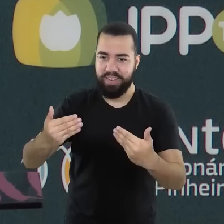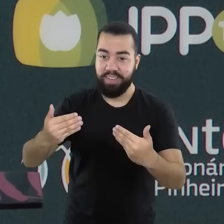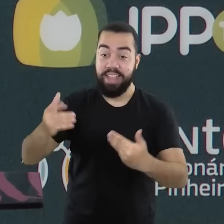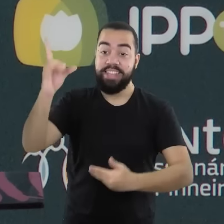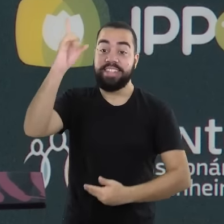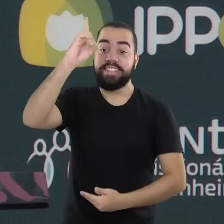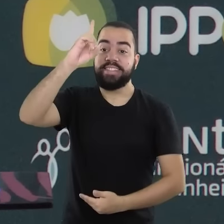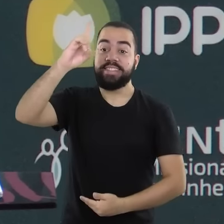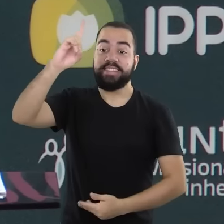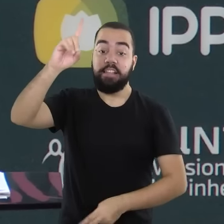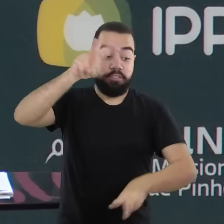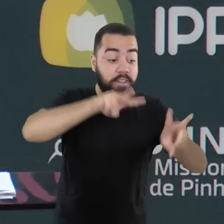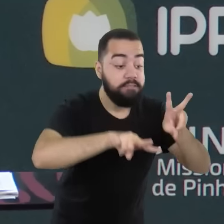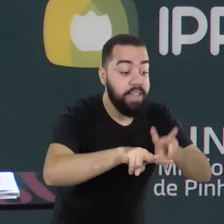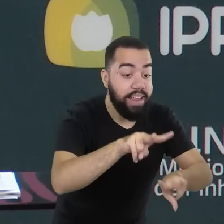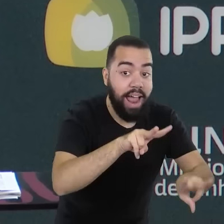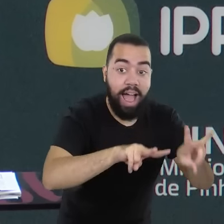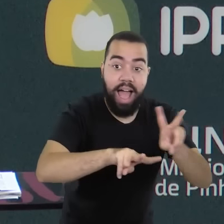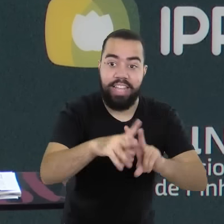eu ouvirei dos céus.